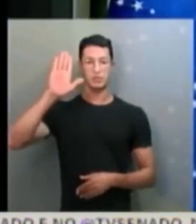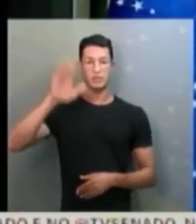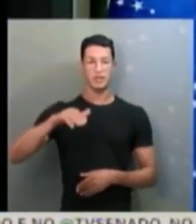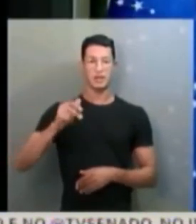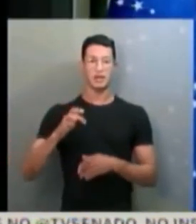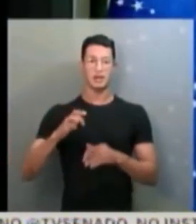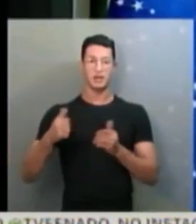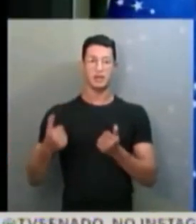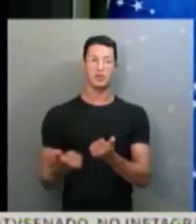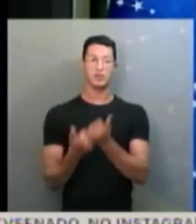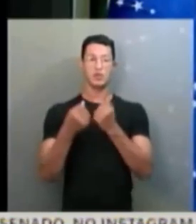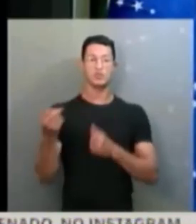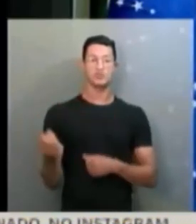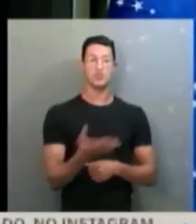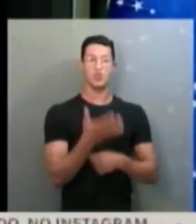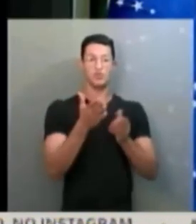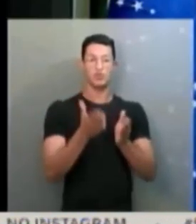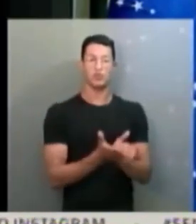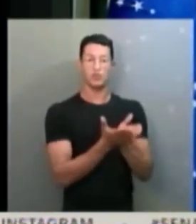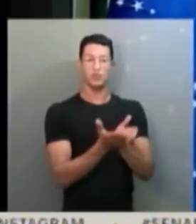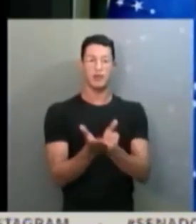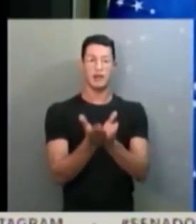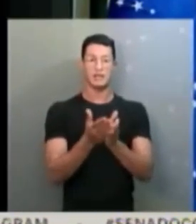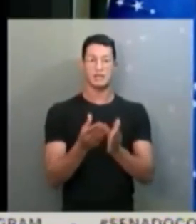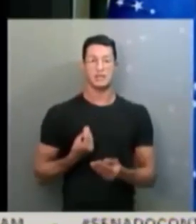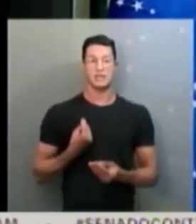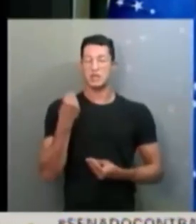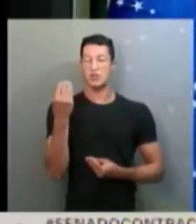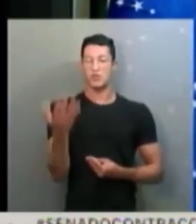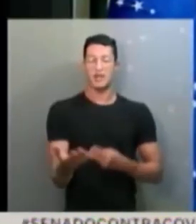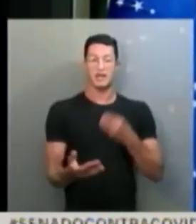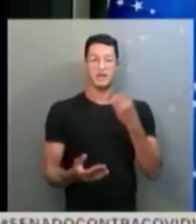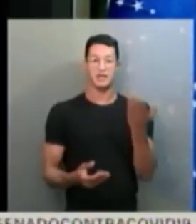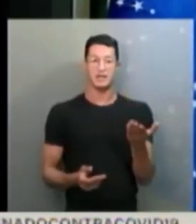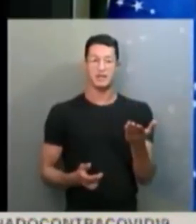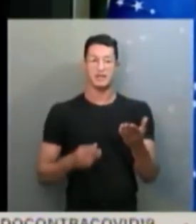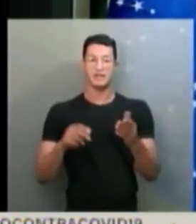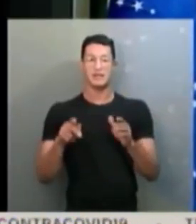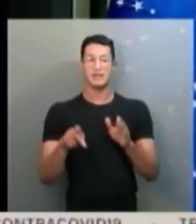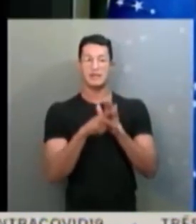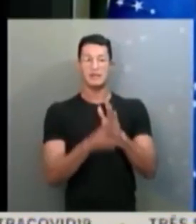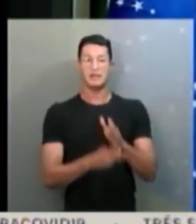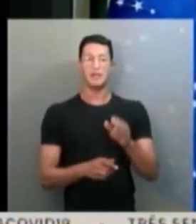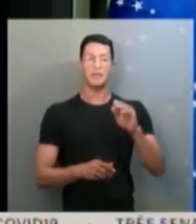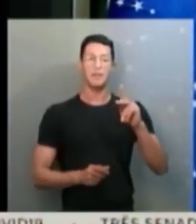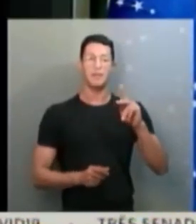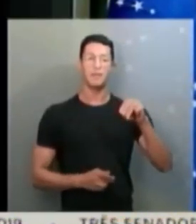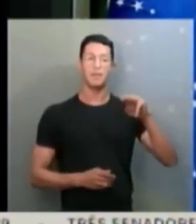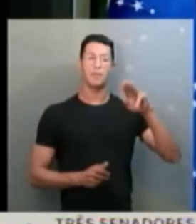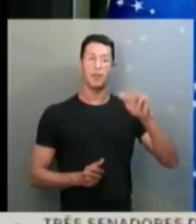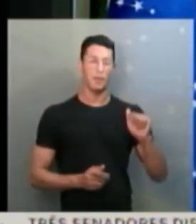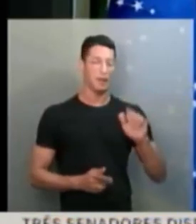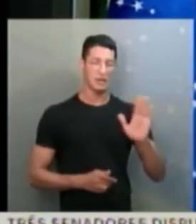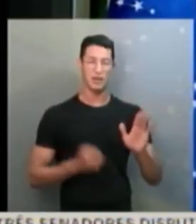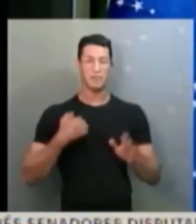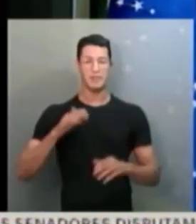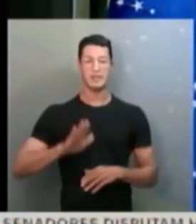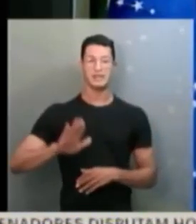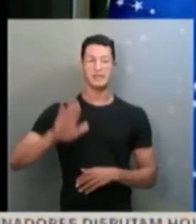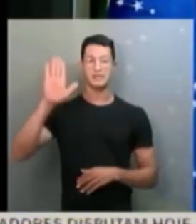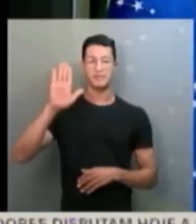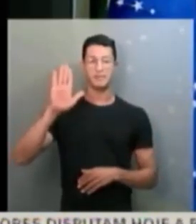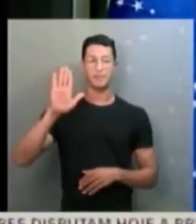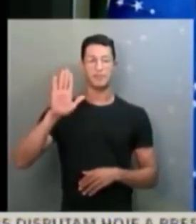é um aporte a um novo barco. Não ofereço ribalta, nem pompa, nem circunstâncias. A minha